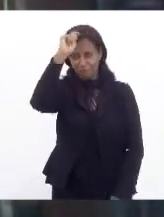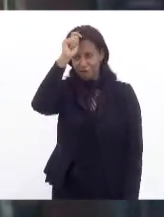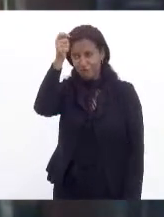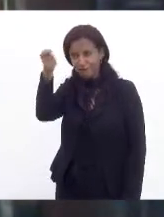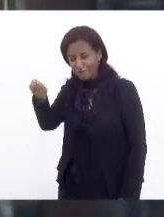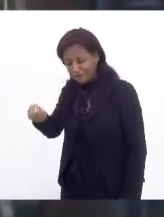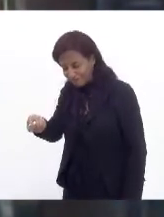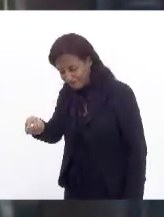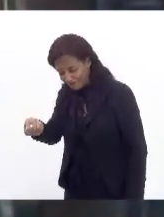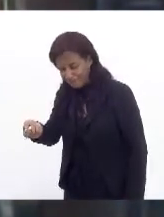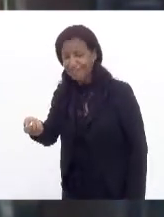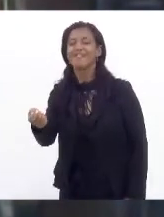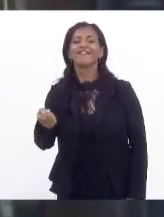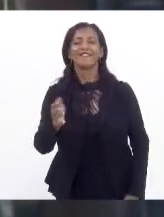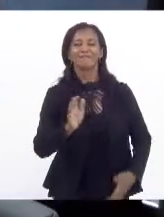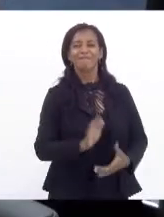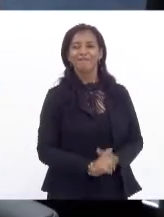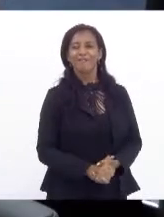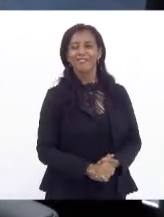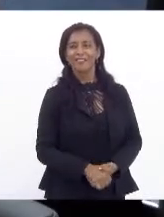ele.